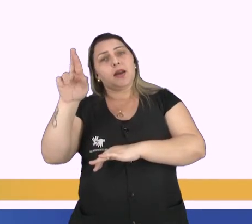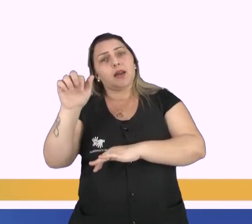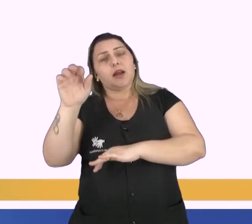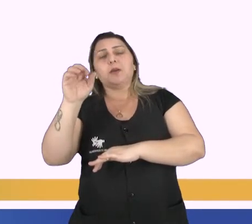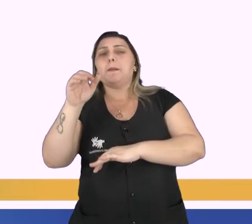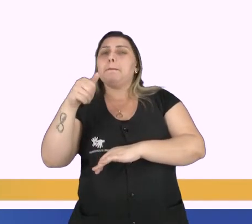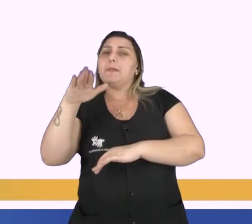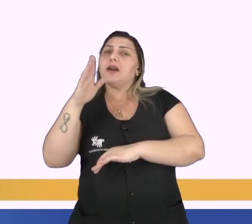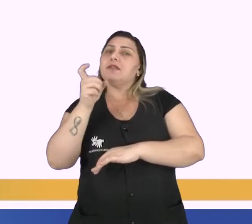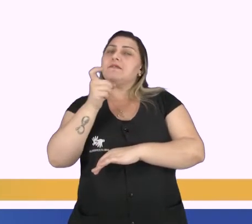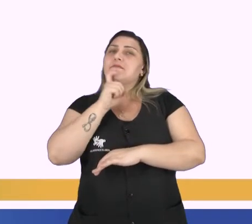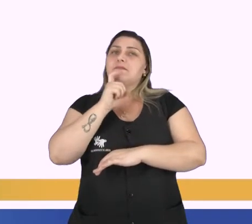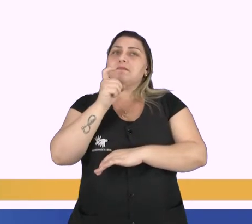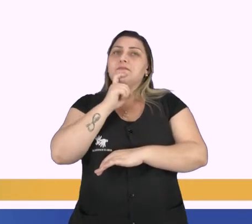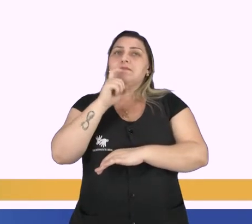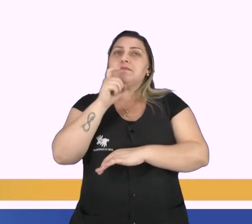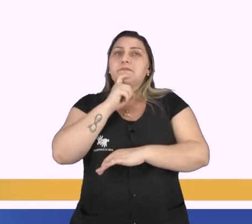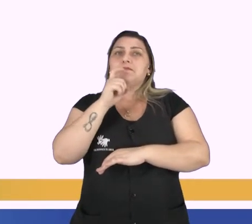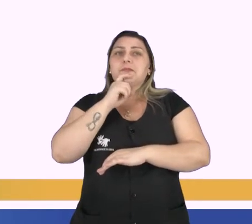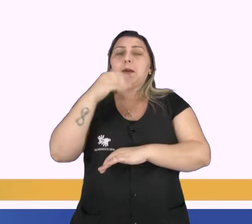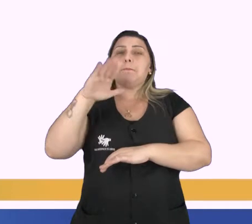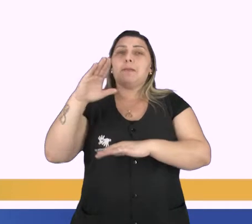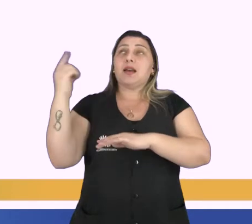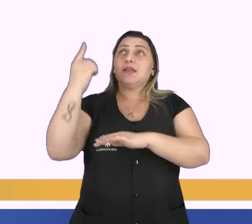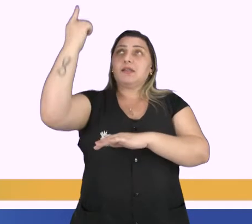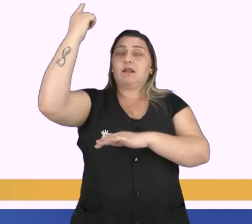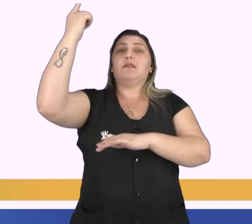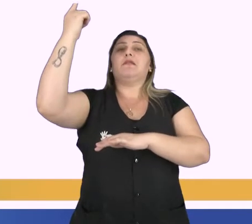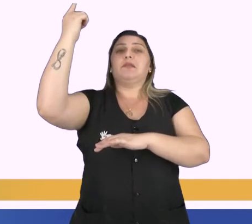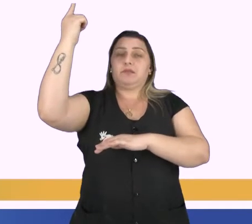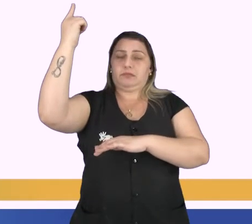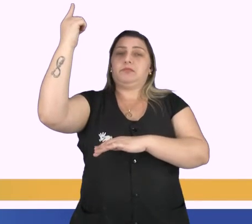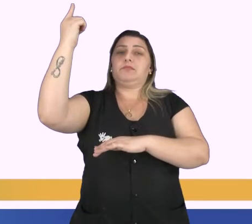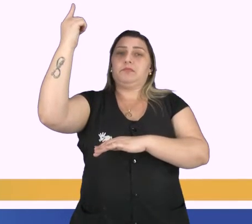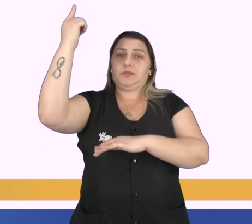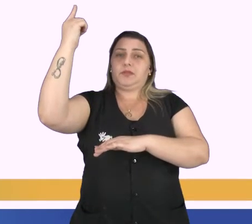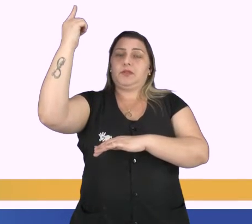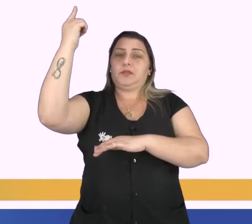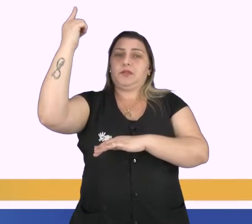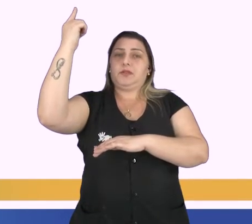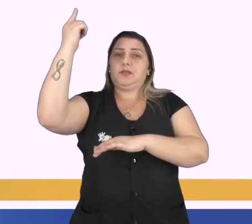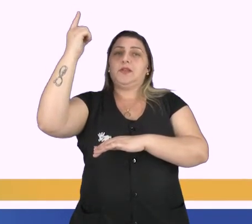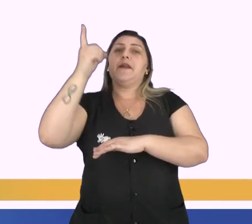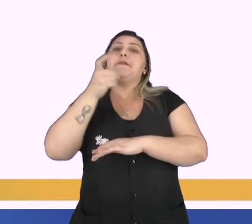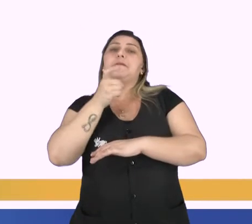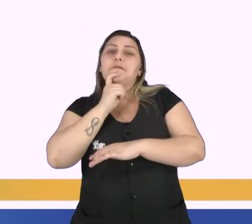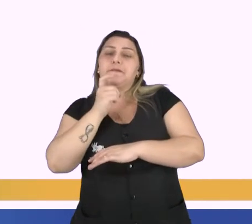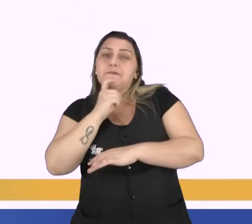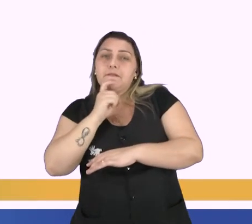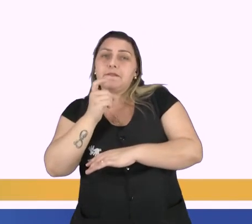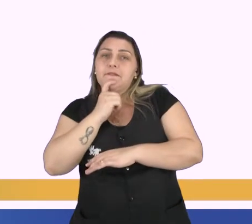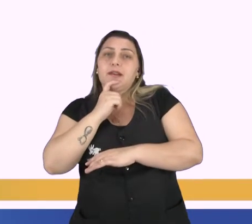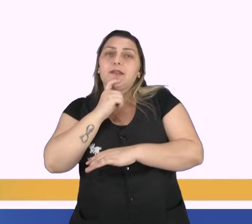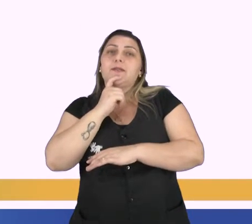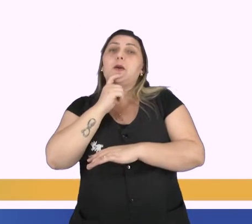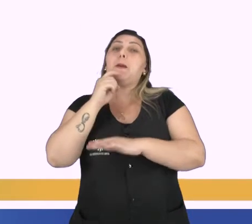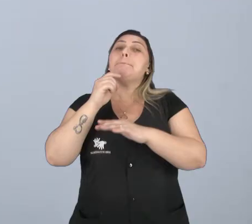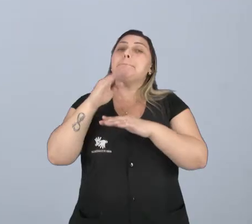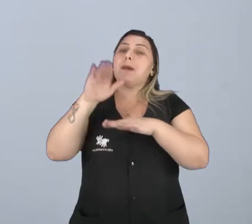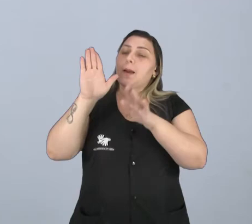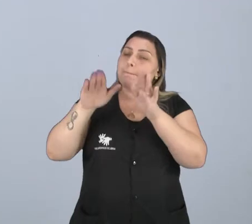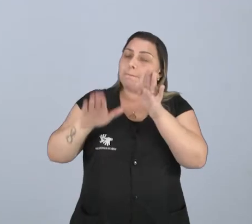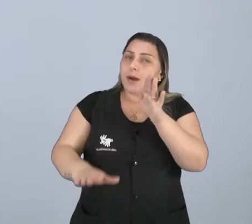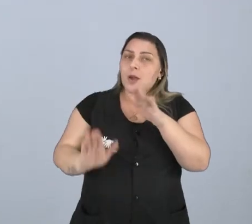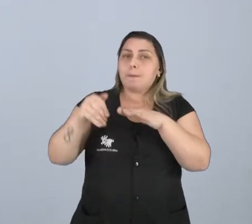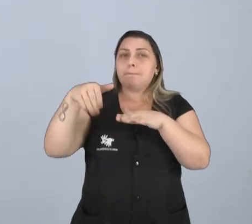relação à altitude, a regra é bem simples. Quanto mais alta uma região é em relação ao nível do mar, mais frio será o seu clima, tá? Então,